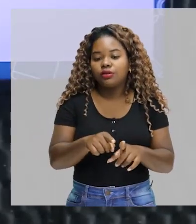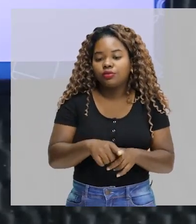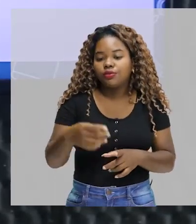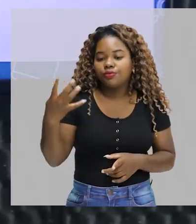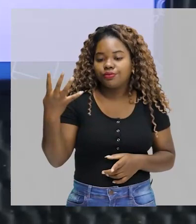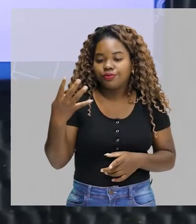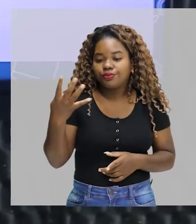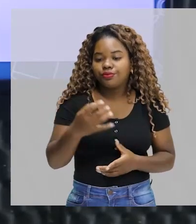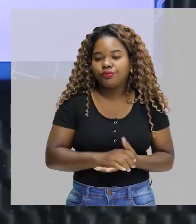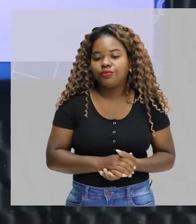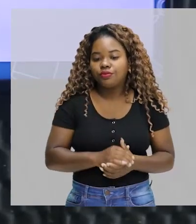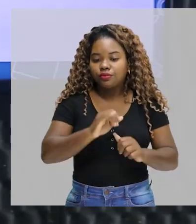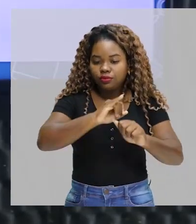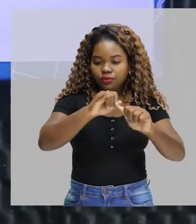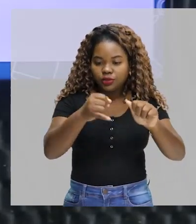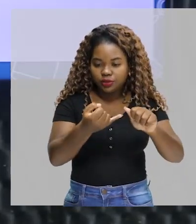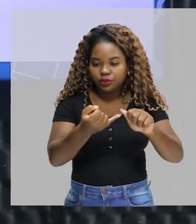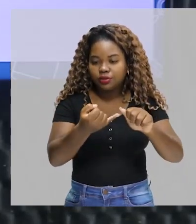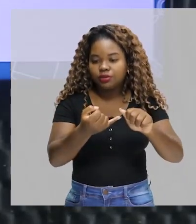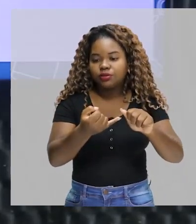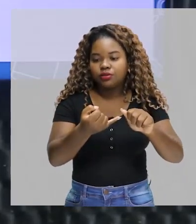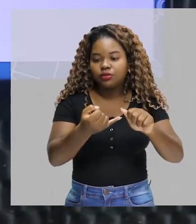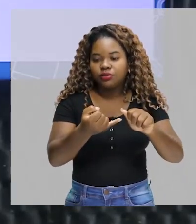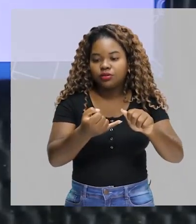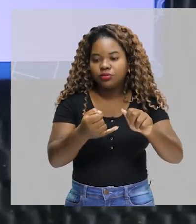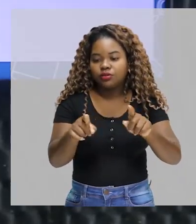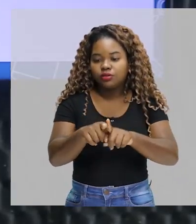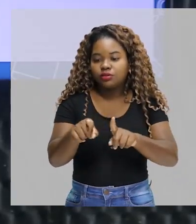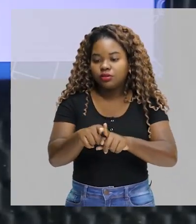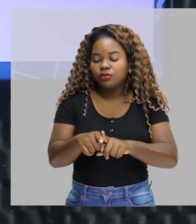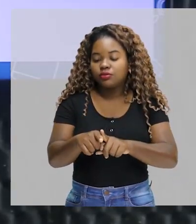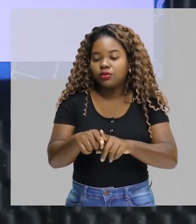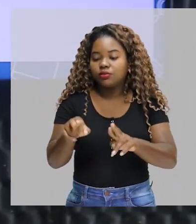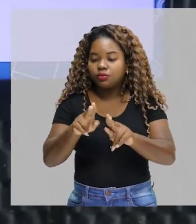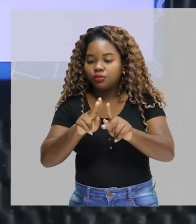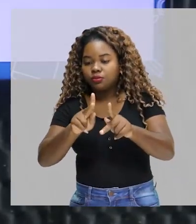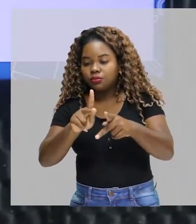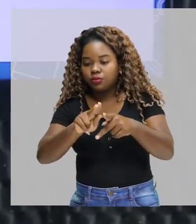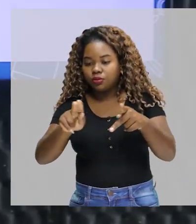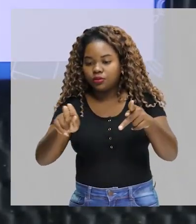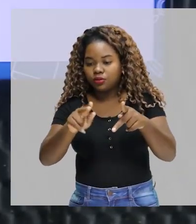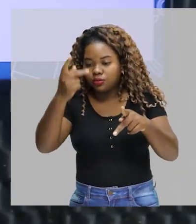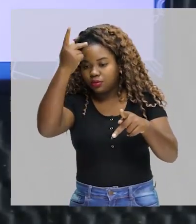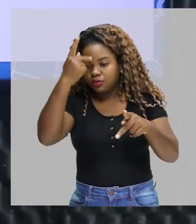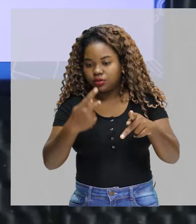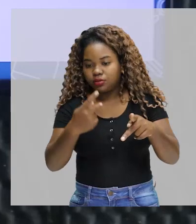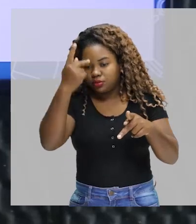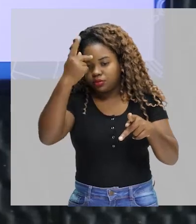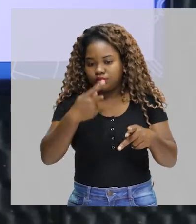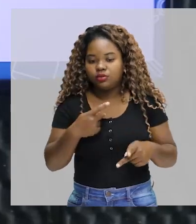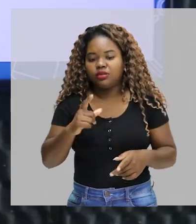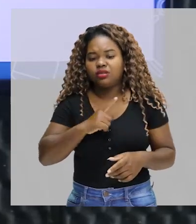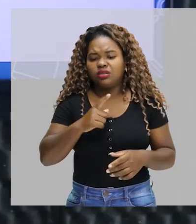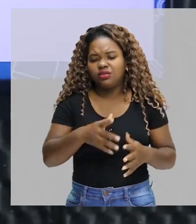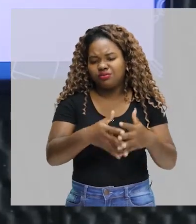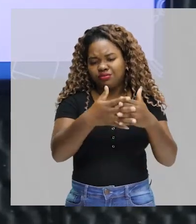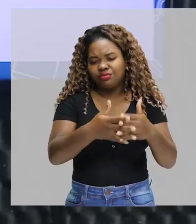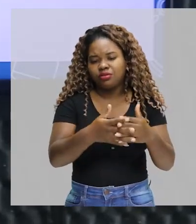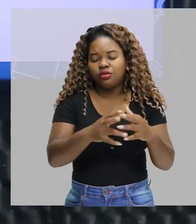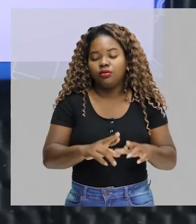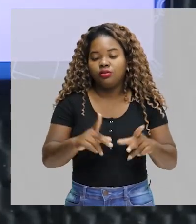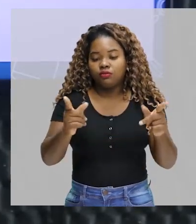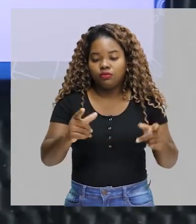possessivos, que é uma área, um campo da língua inglesa que sempre gera um pouco de confusão, porque tem uma diferença do inglês